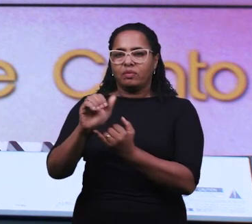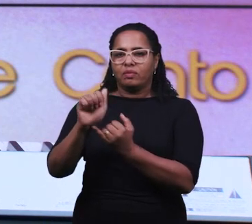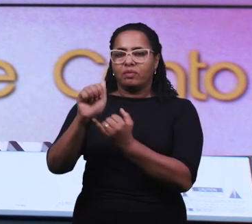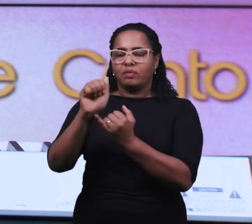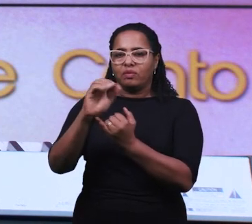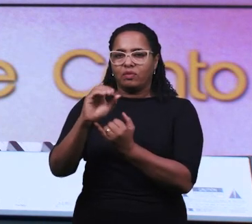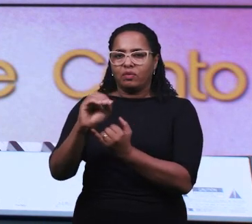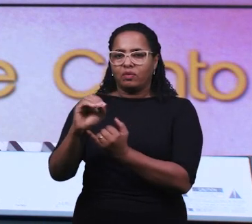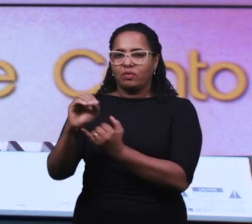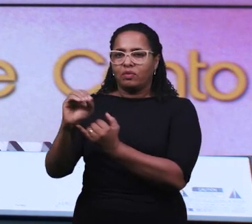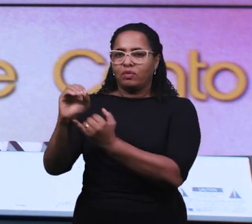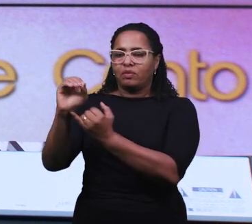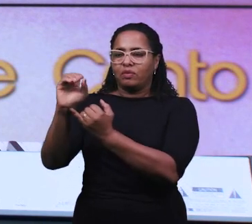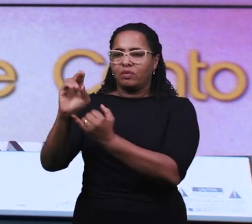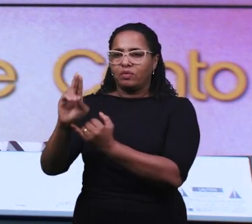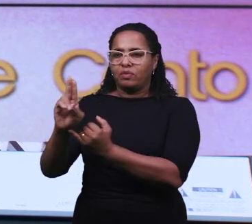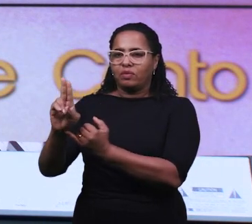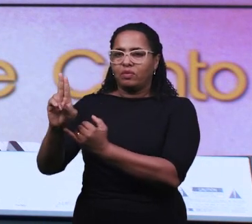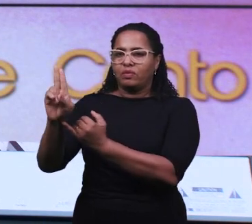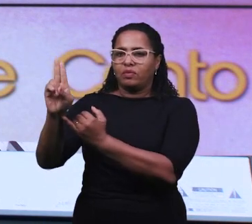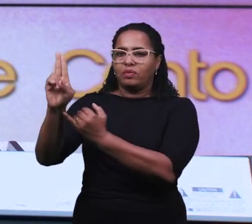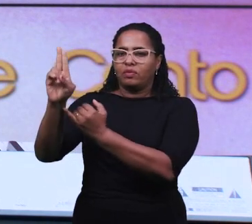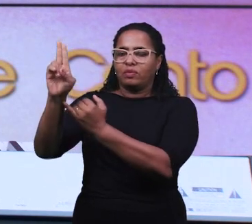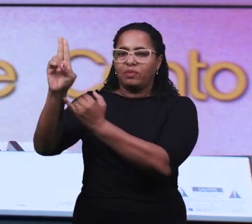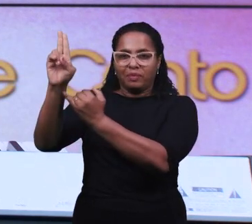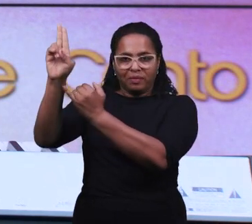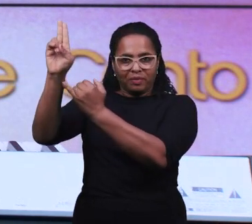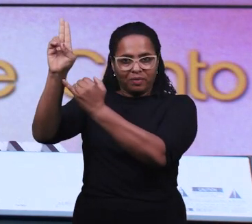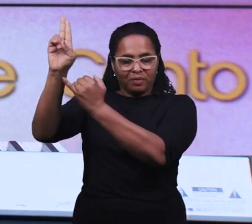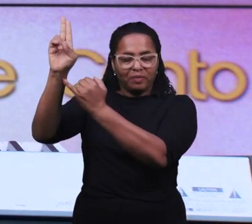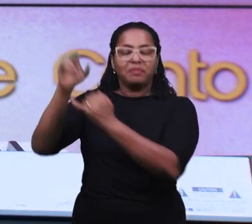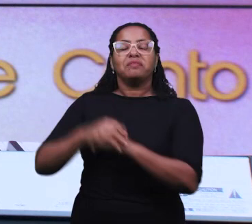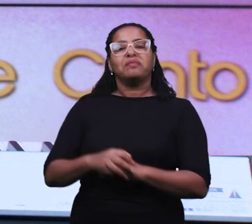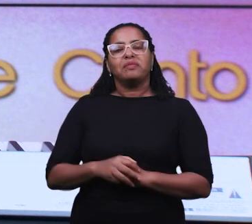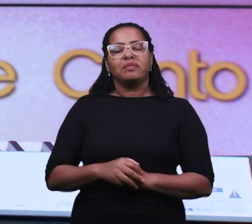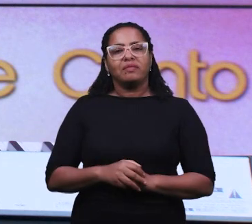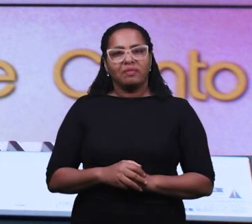E, A, O, U.